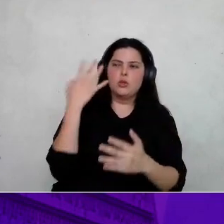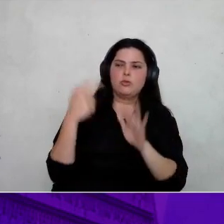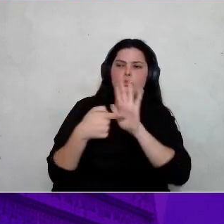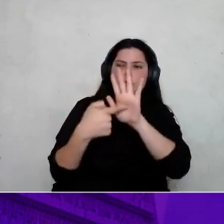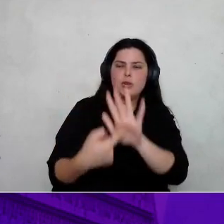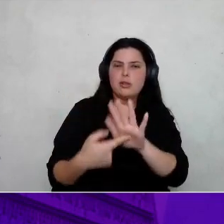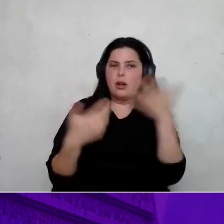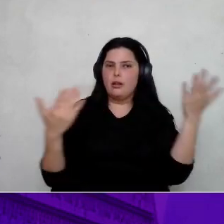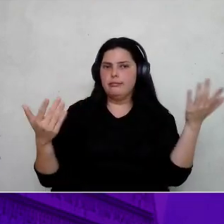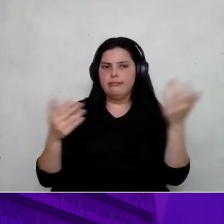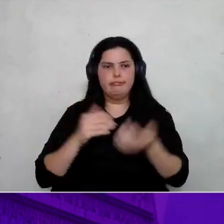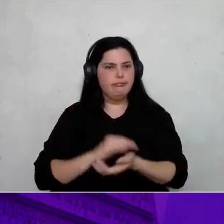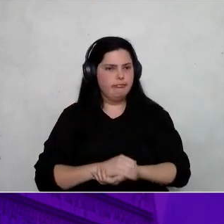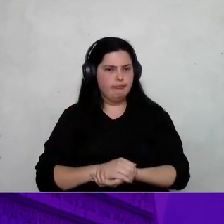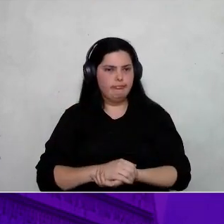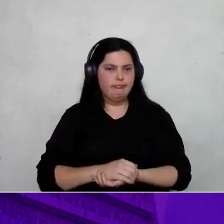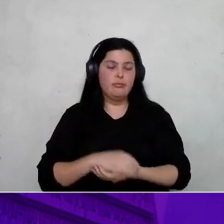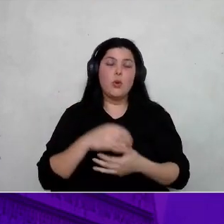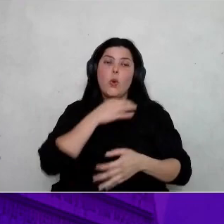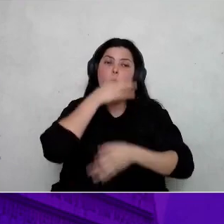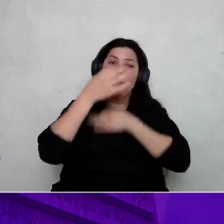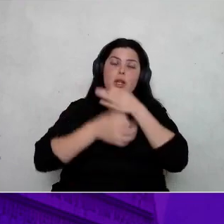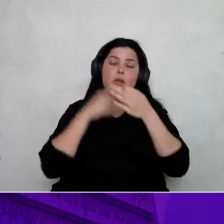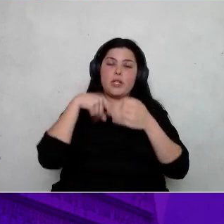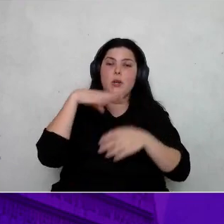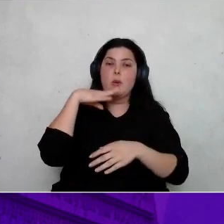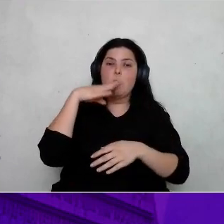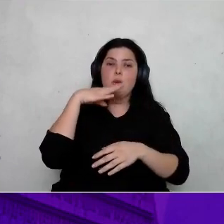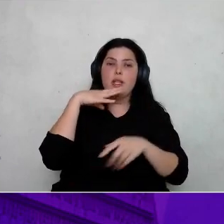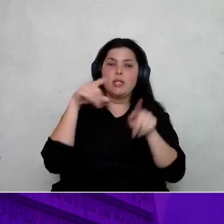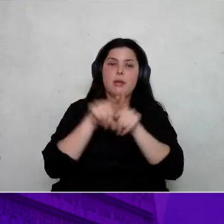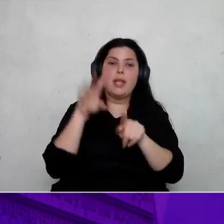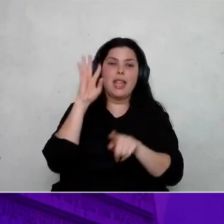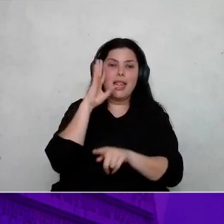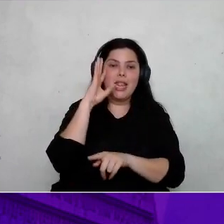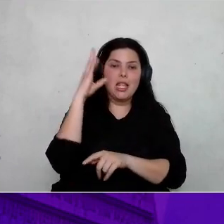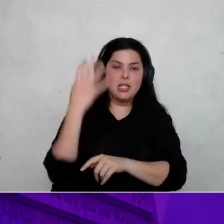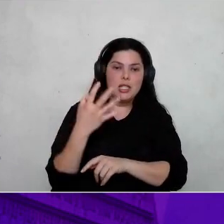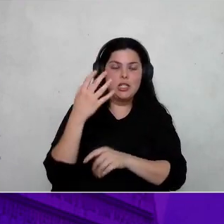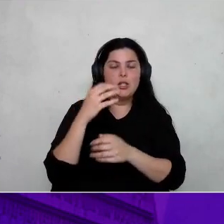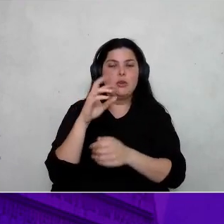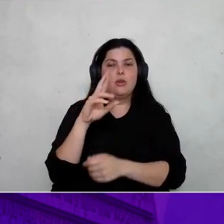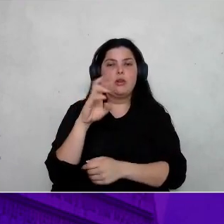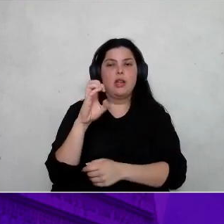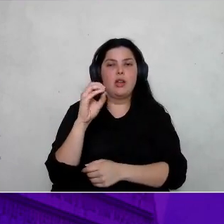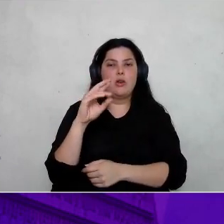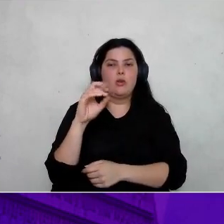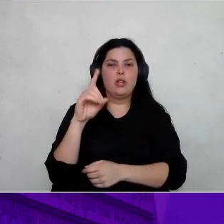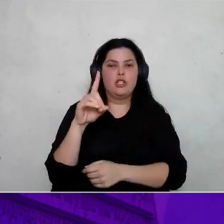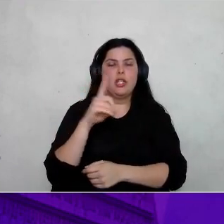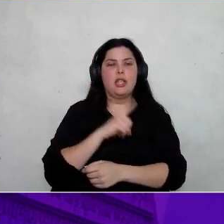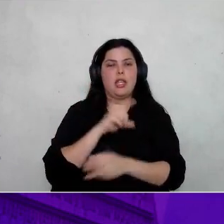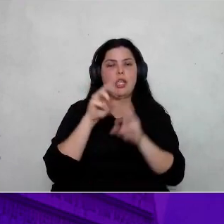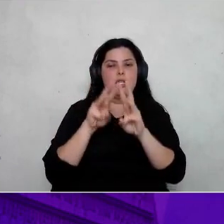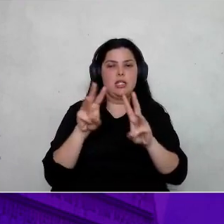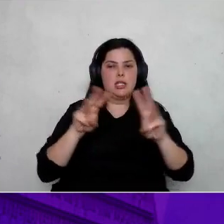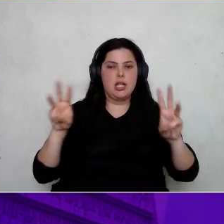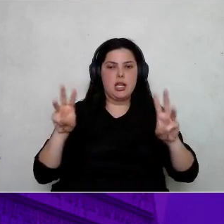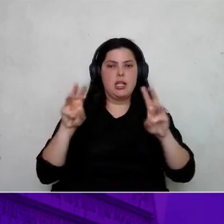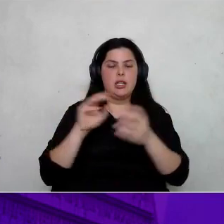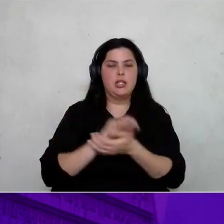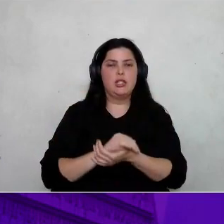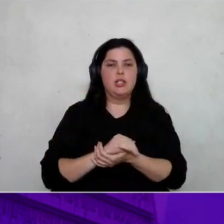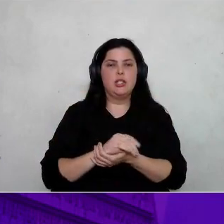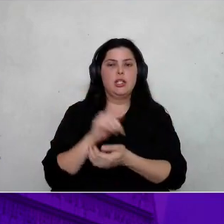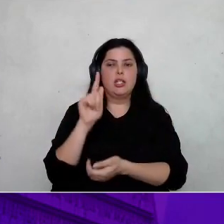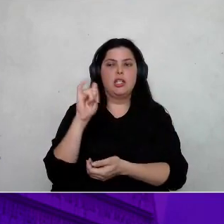fica aqui uma sugestão para que vocês conheçam o Decision Record. Ele tem, inclusive, no site da GitHub, como que o GitHub faz